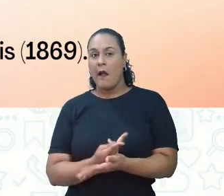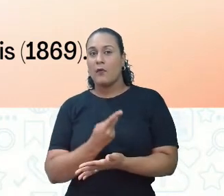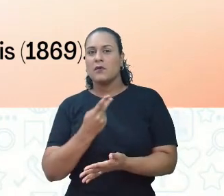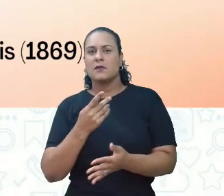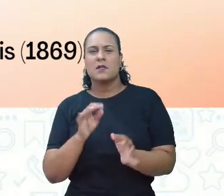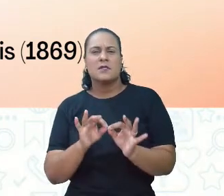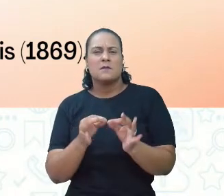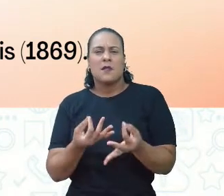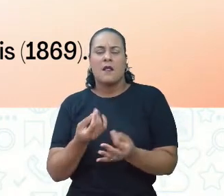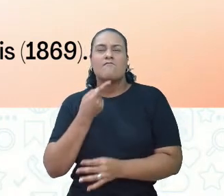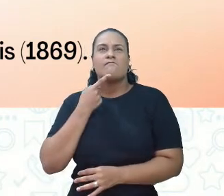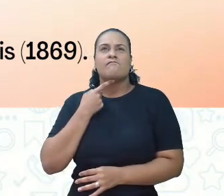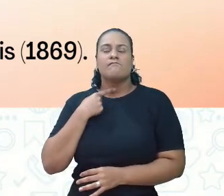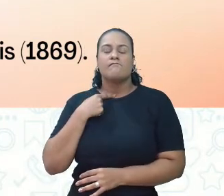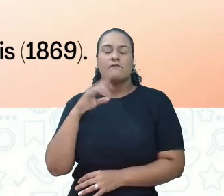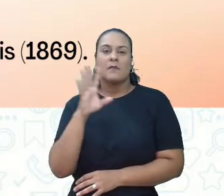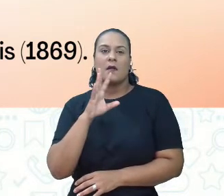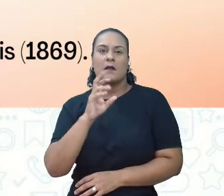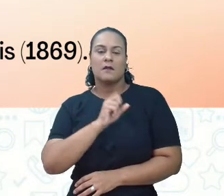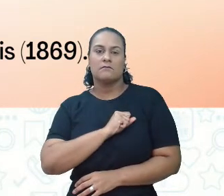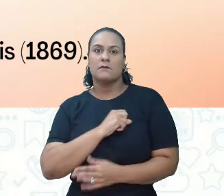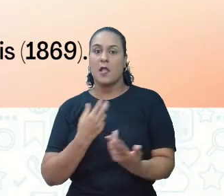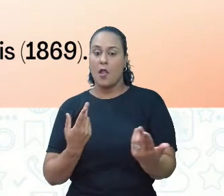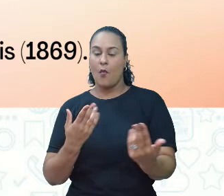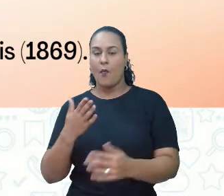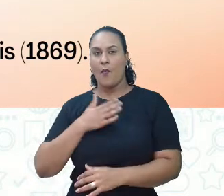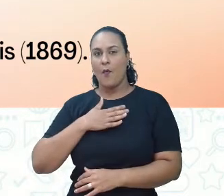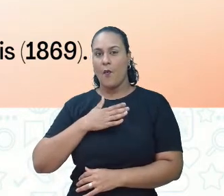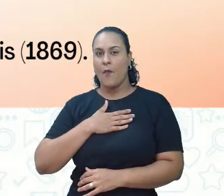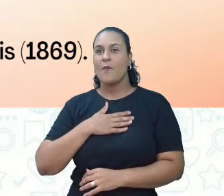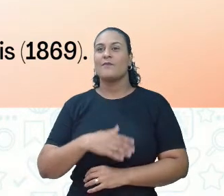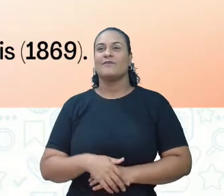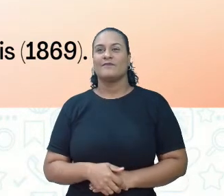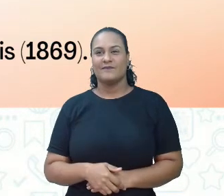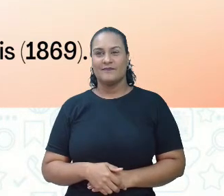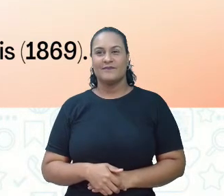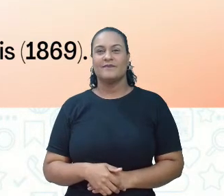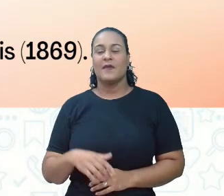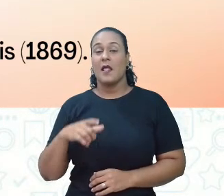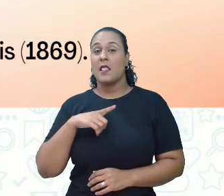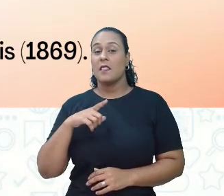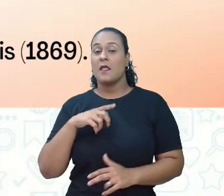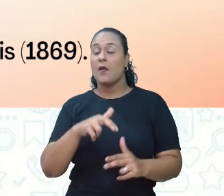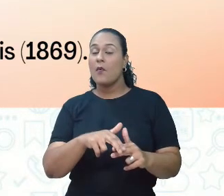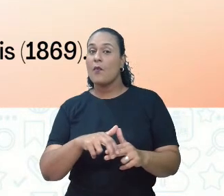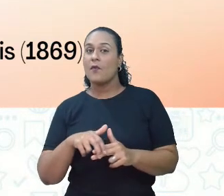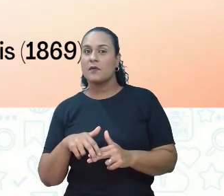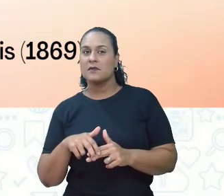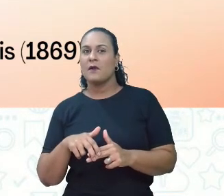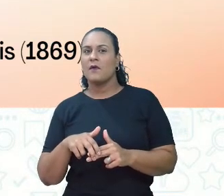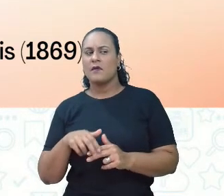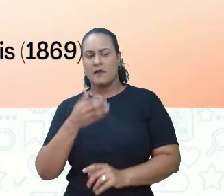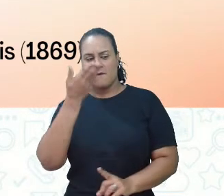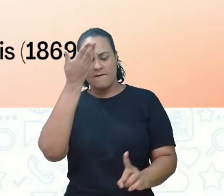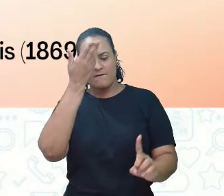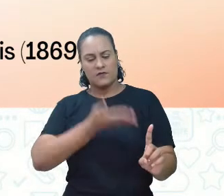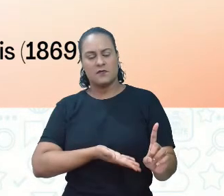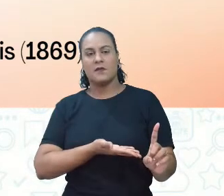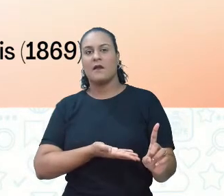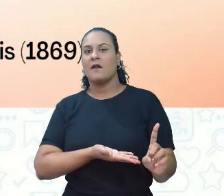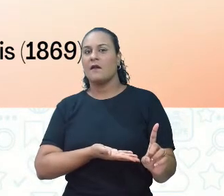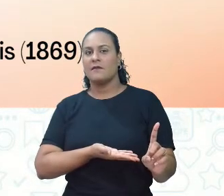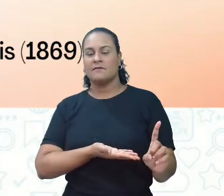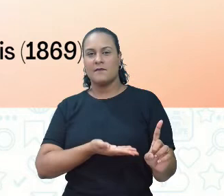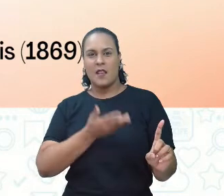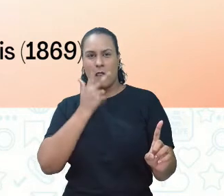amar. Assim é comigo. Mas, além dessa, há uma razão capital, e é tu. E é que tu não